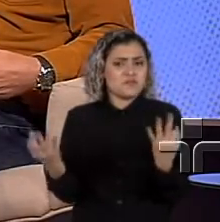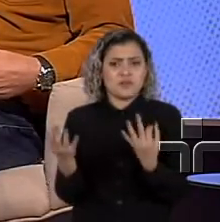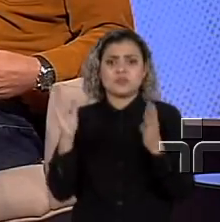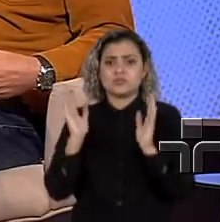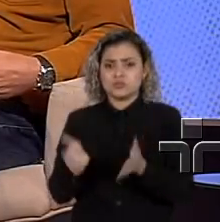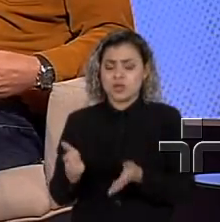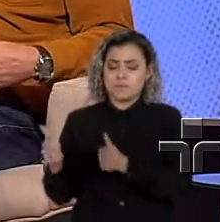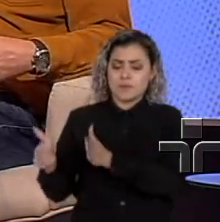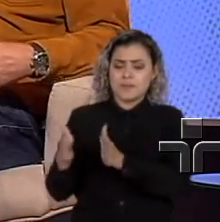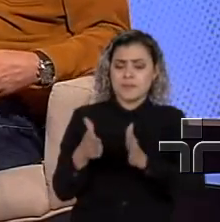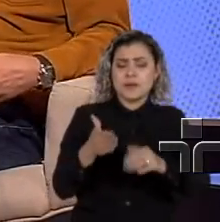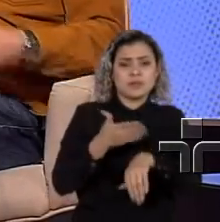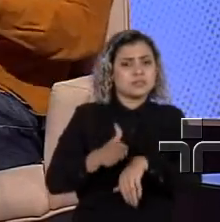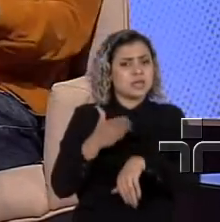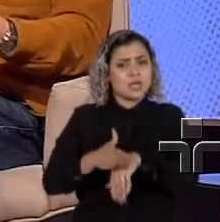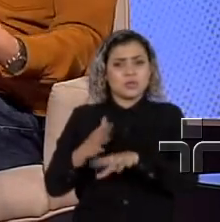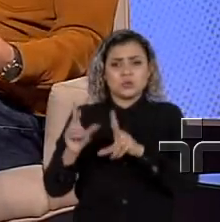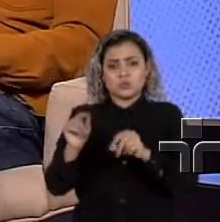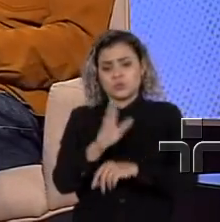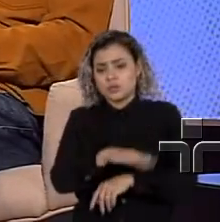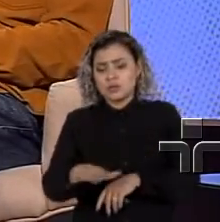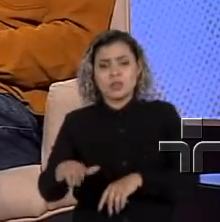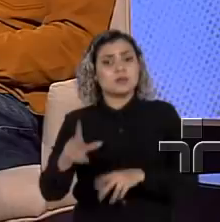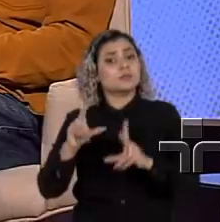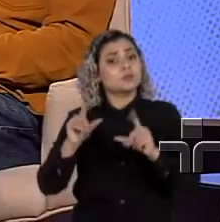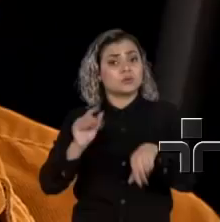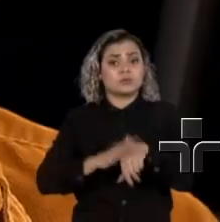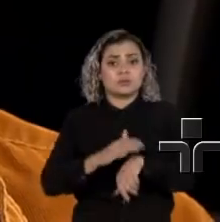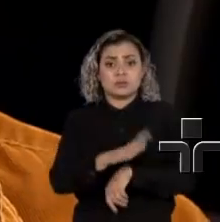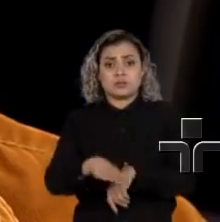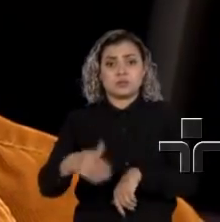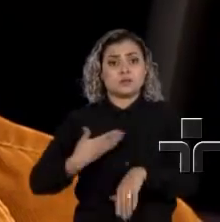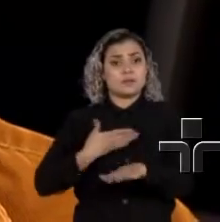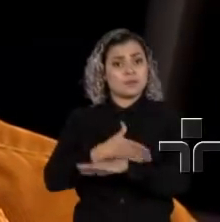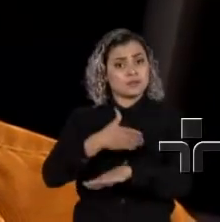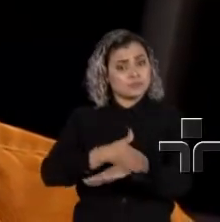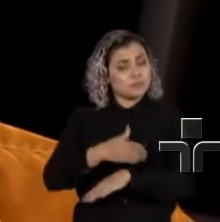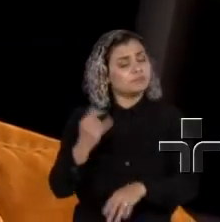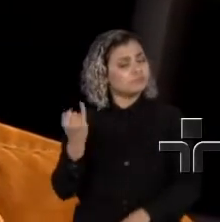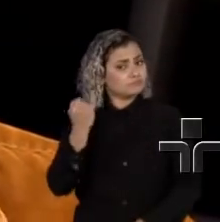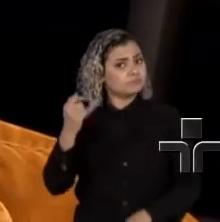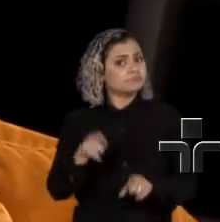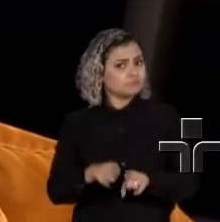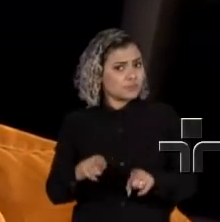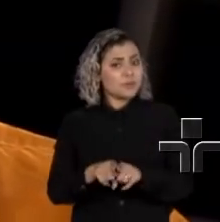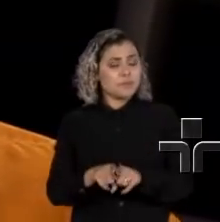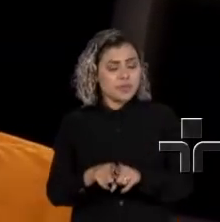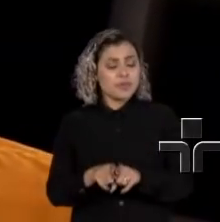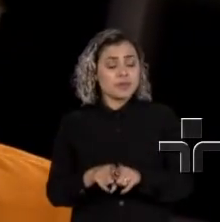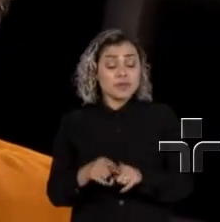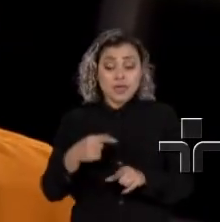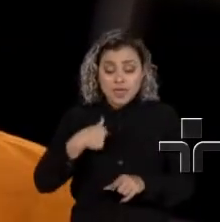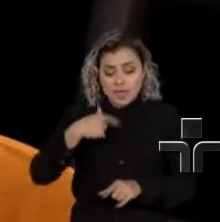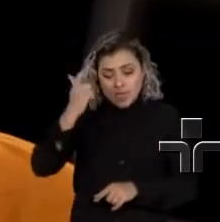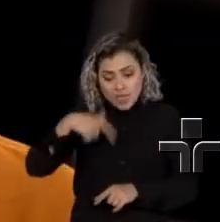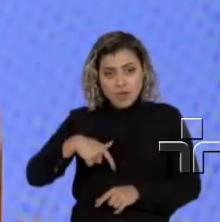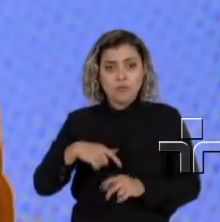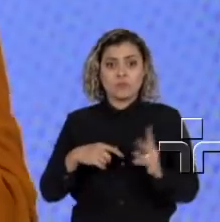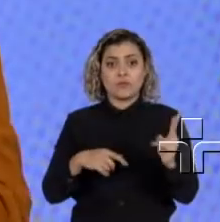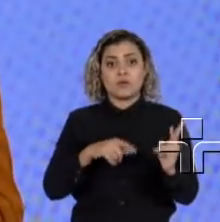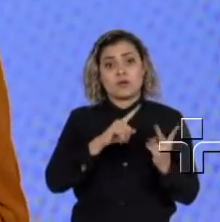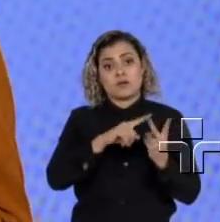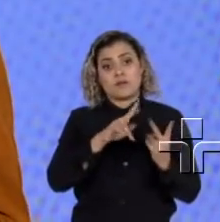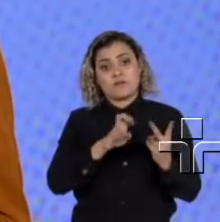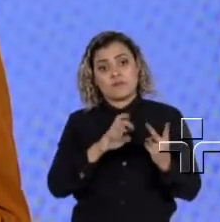o espetáculo foi muito bem ensaiado também para as crianças, é um espetáculo onde as crianças tinham uma participação muito importante. Então, eu e a Vernei, a gente